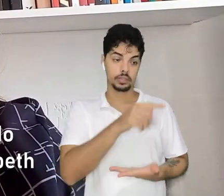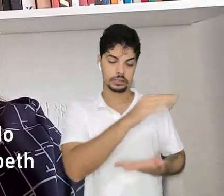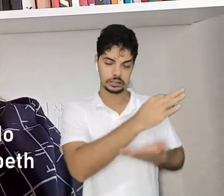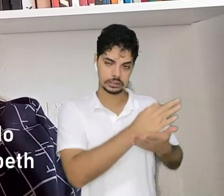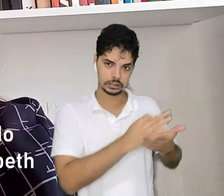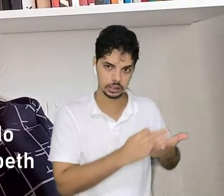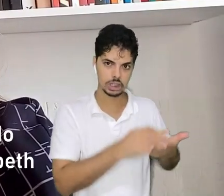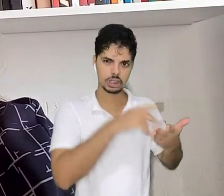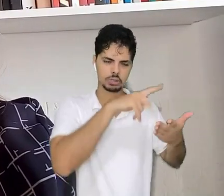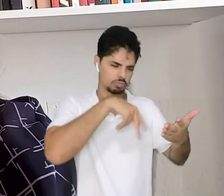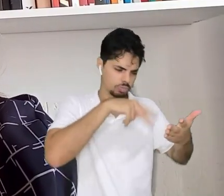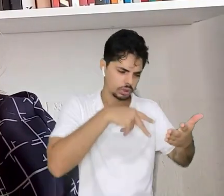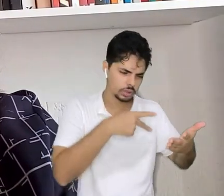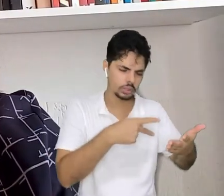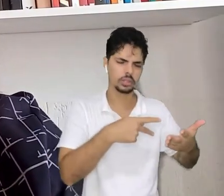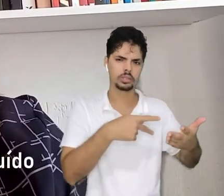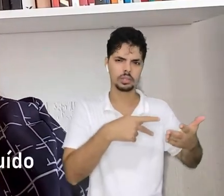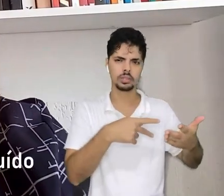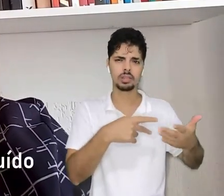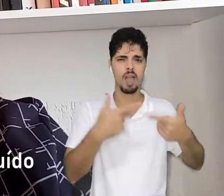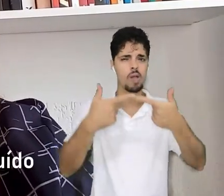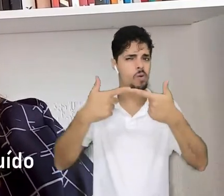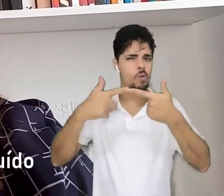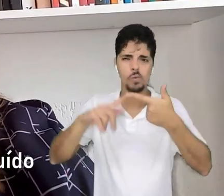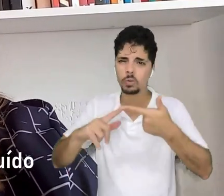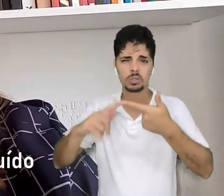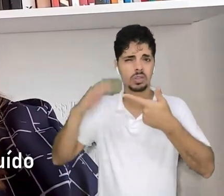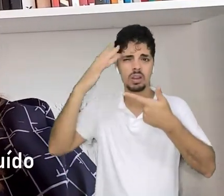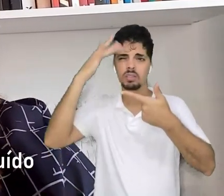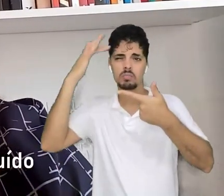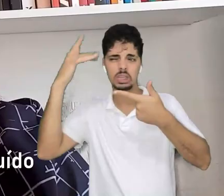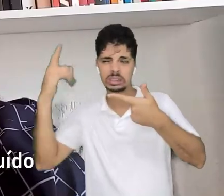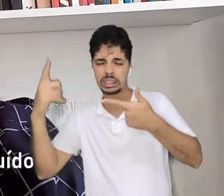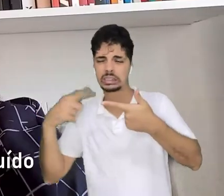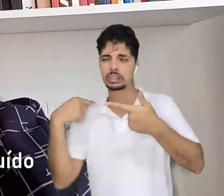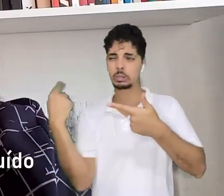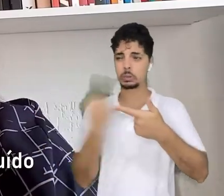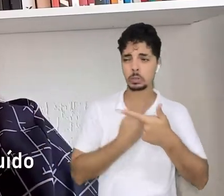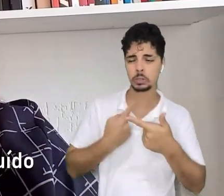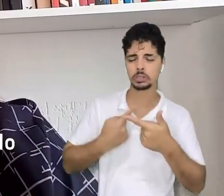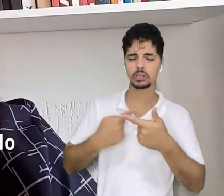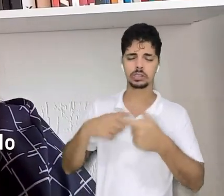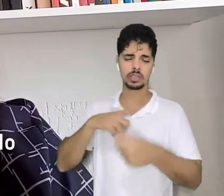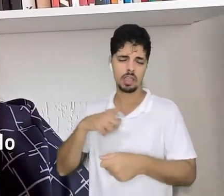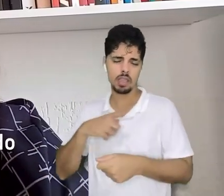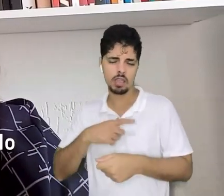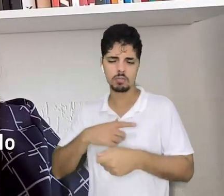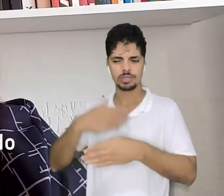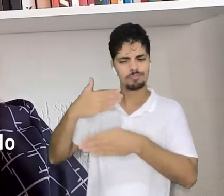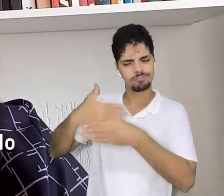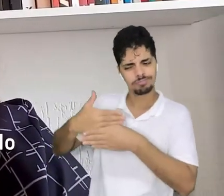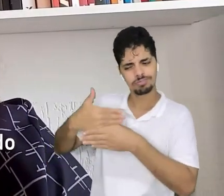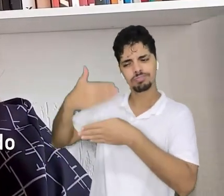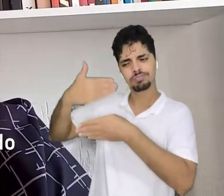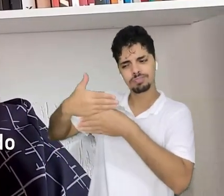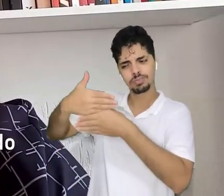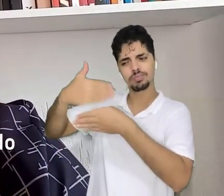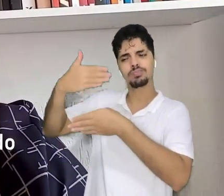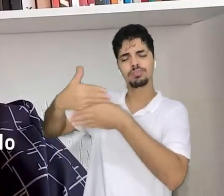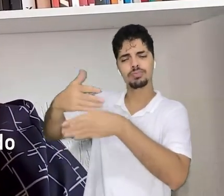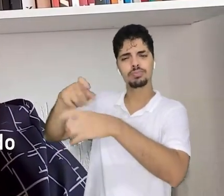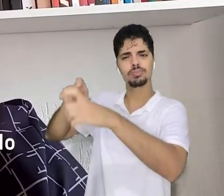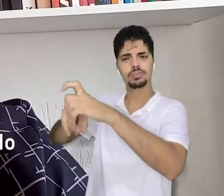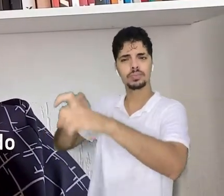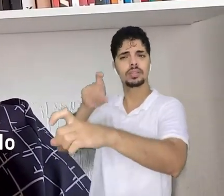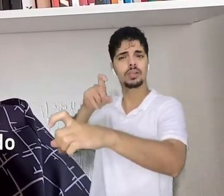Elizabeth ao contrário desse Imaginário que foi construído sobre o processo de independência